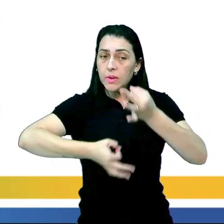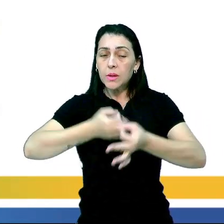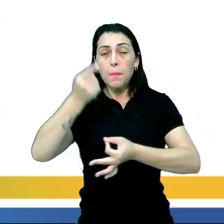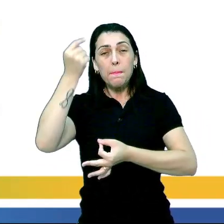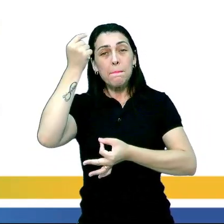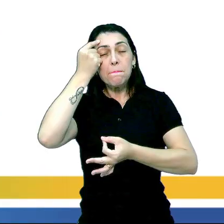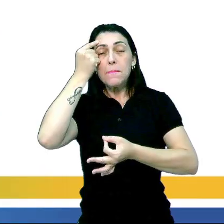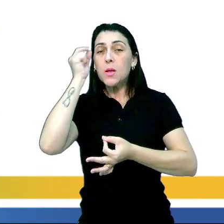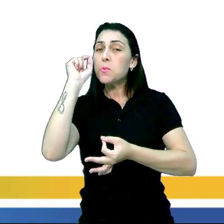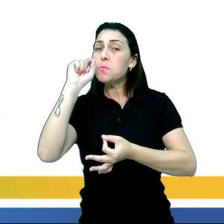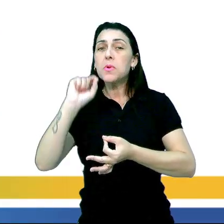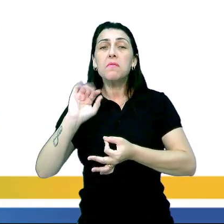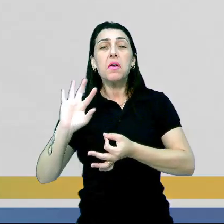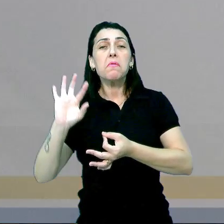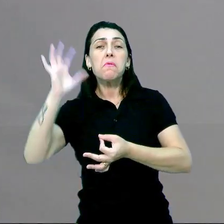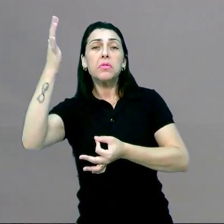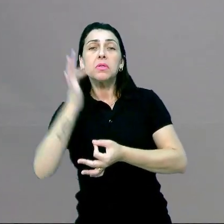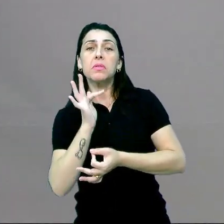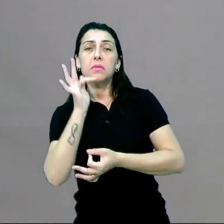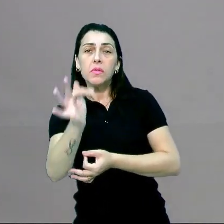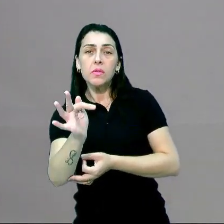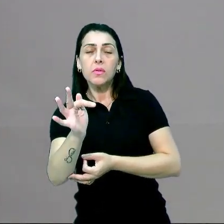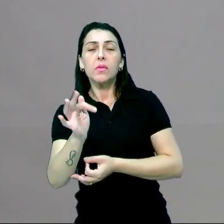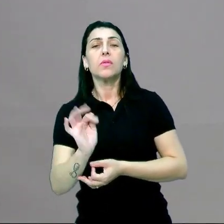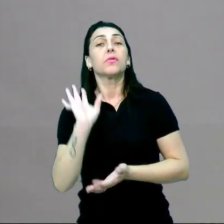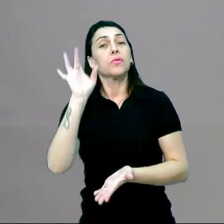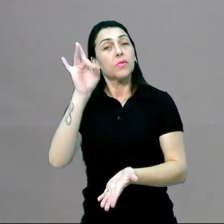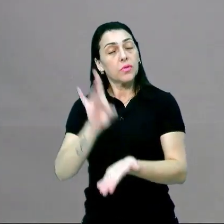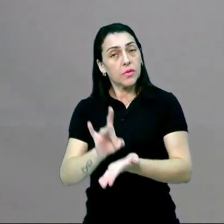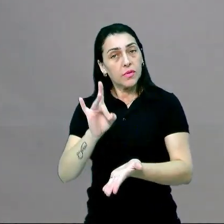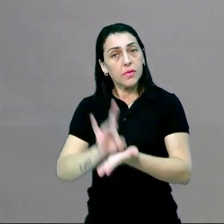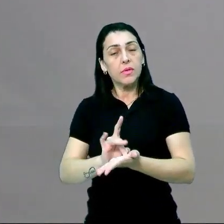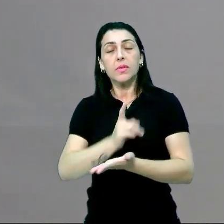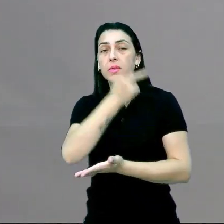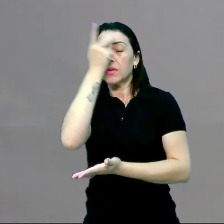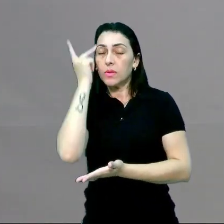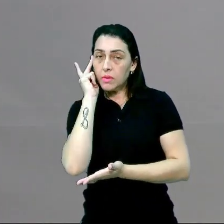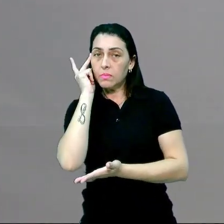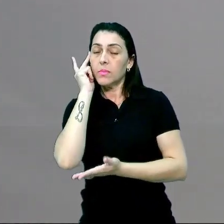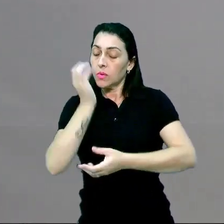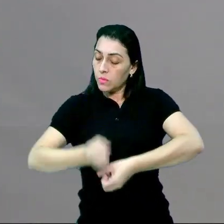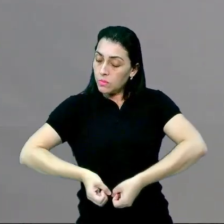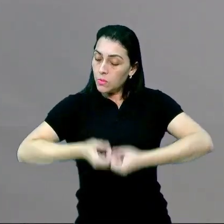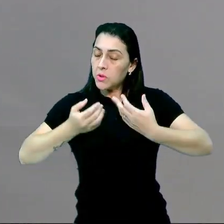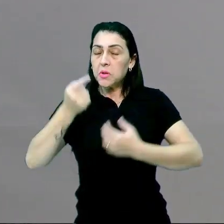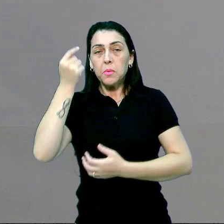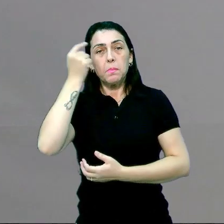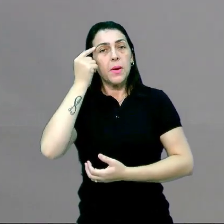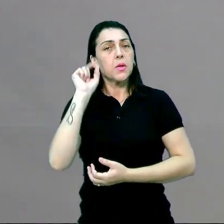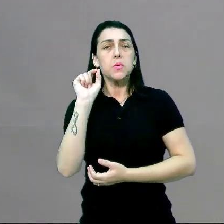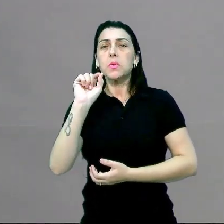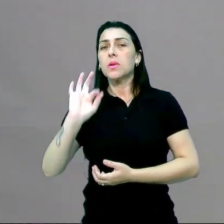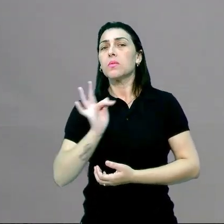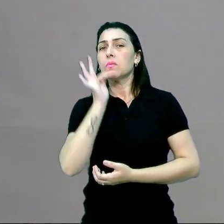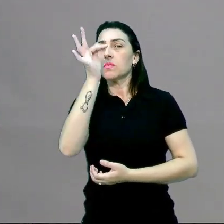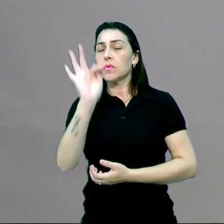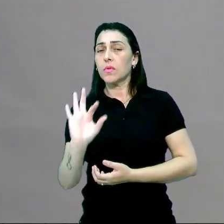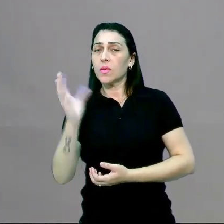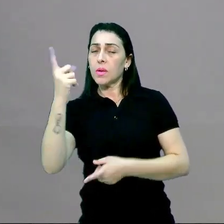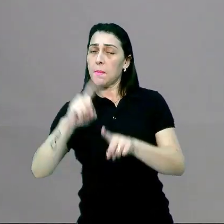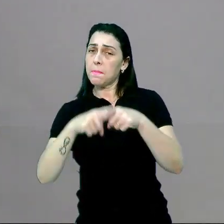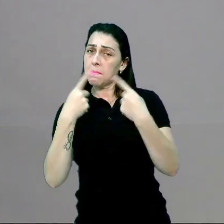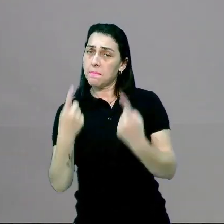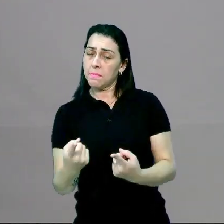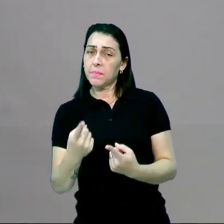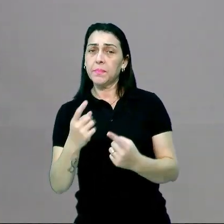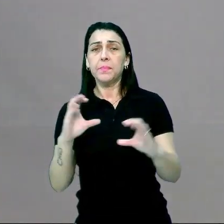sem pensar nas consequências. E aí, de fato, as pessoas manifestam as opiniões sem pensar nas consequências. Mas será